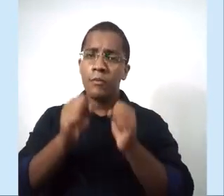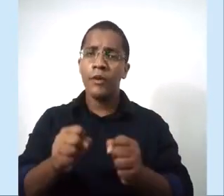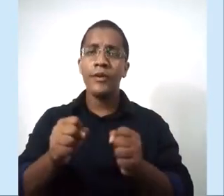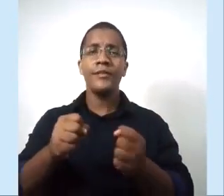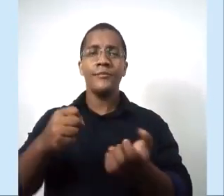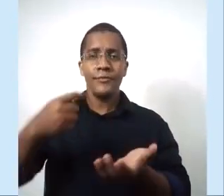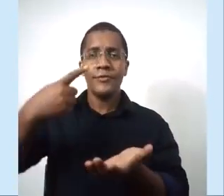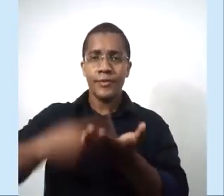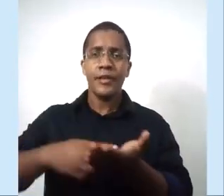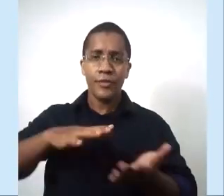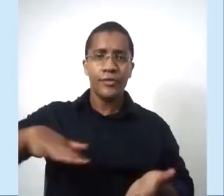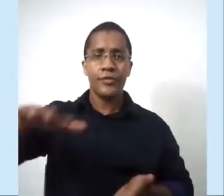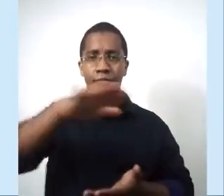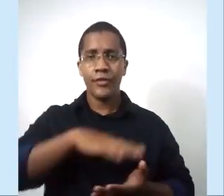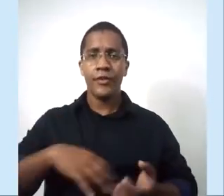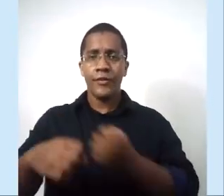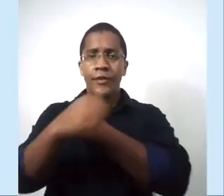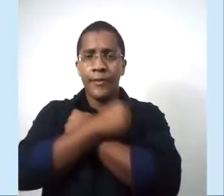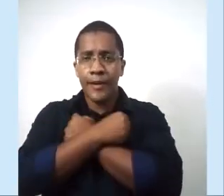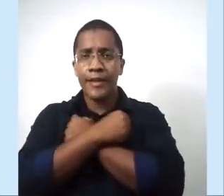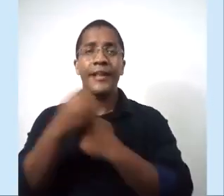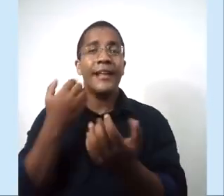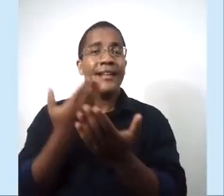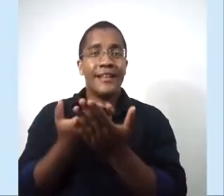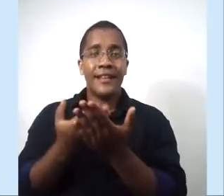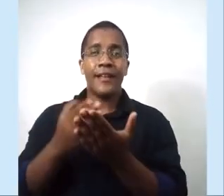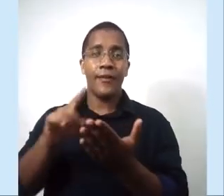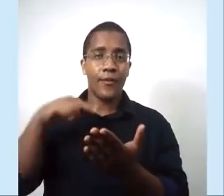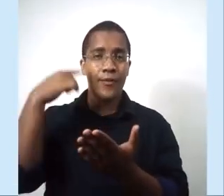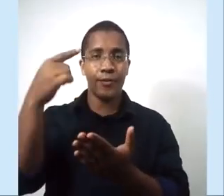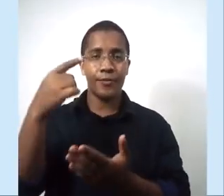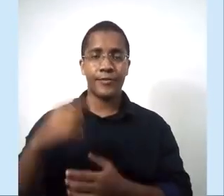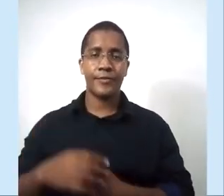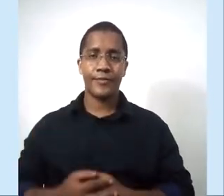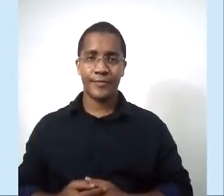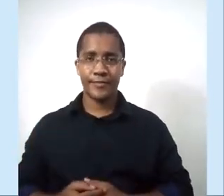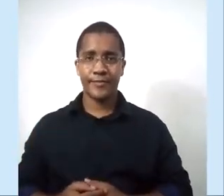e sempre conte conosco, certo? Um forte abraço e até a próxima aula.